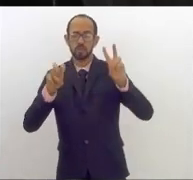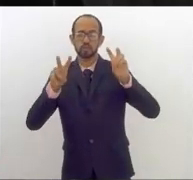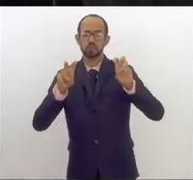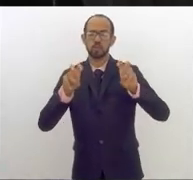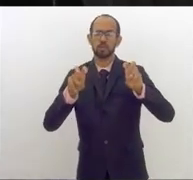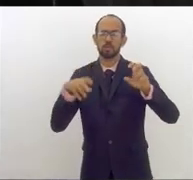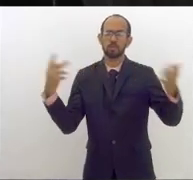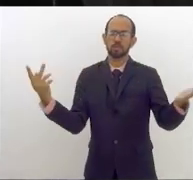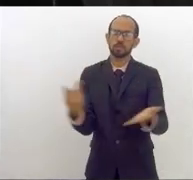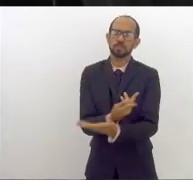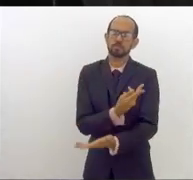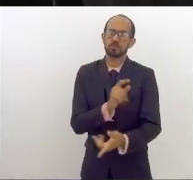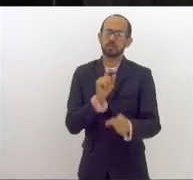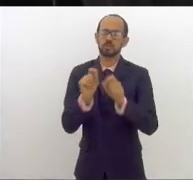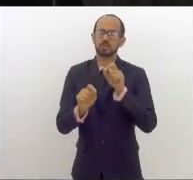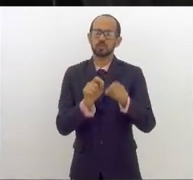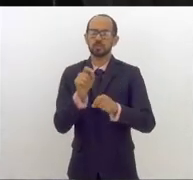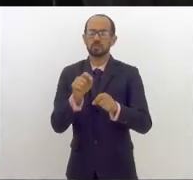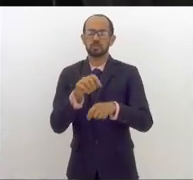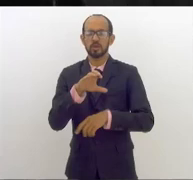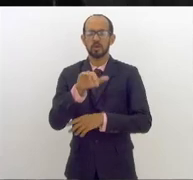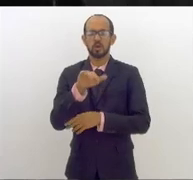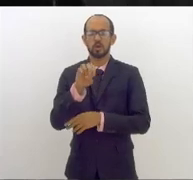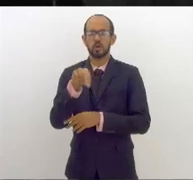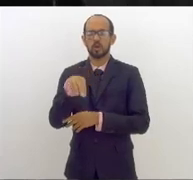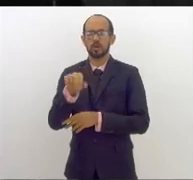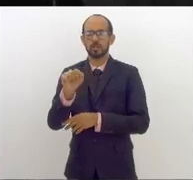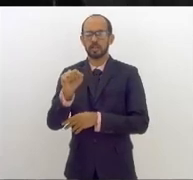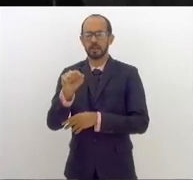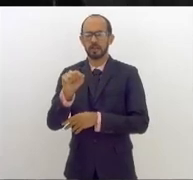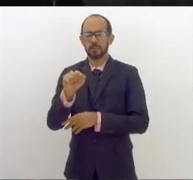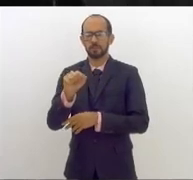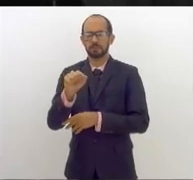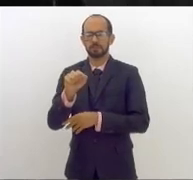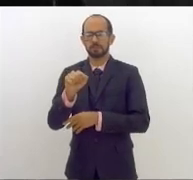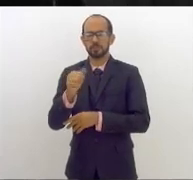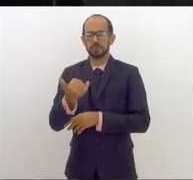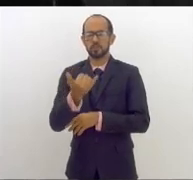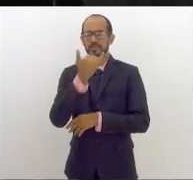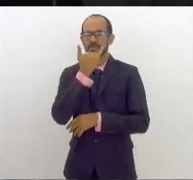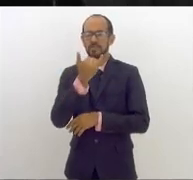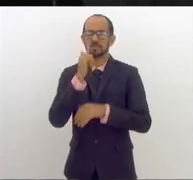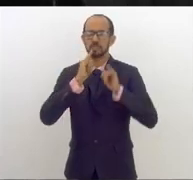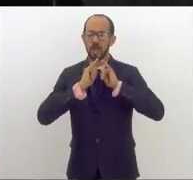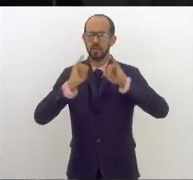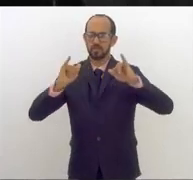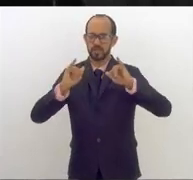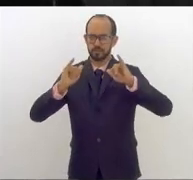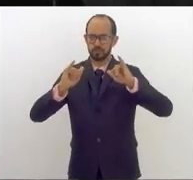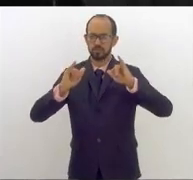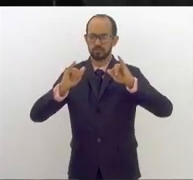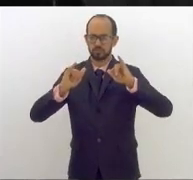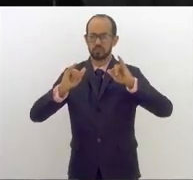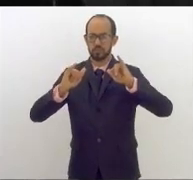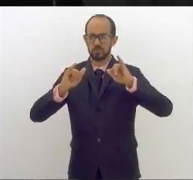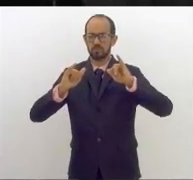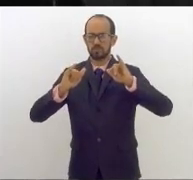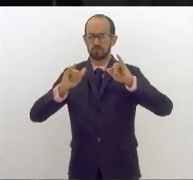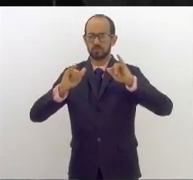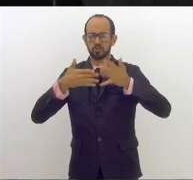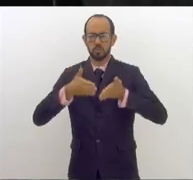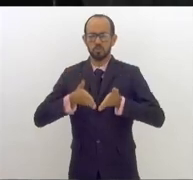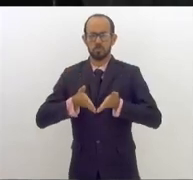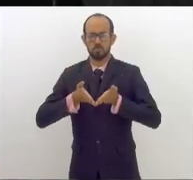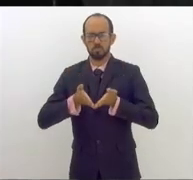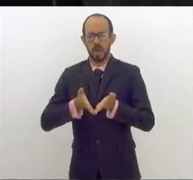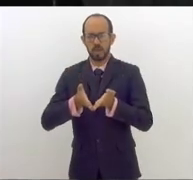Episódio crônica de uma tragédia anunciada pode ser assim dizer em que uma embarcação